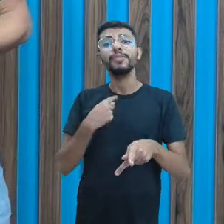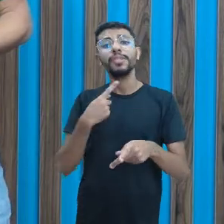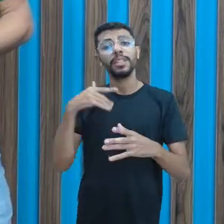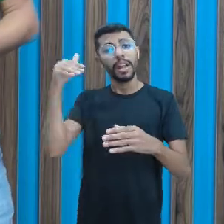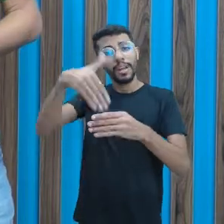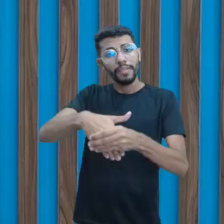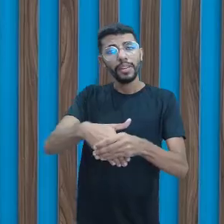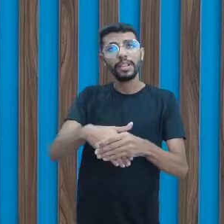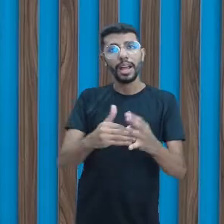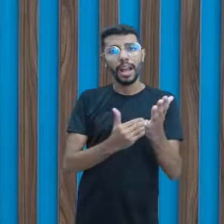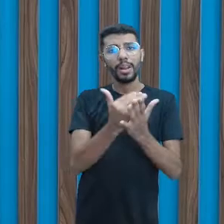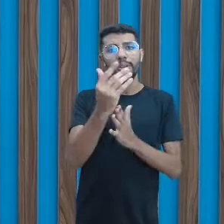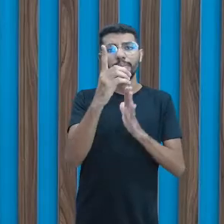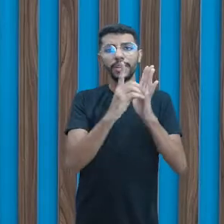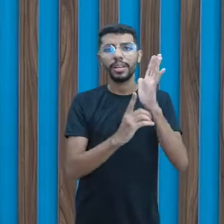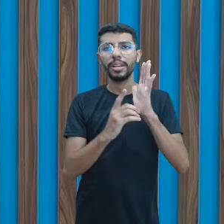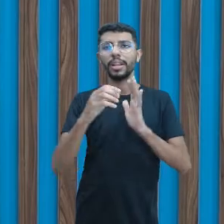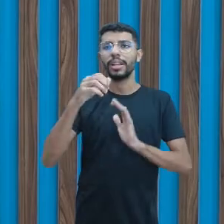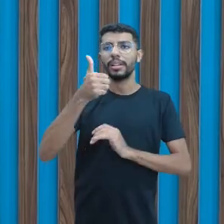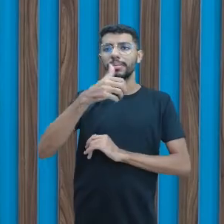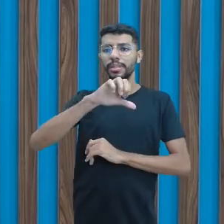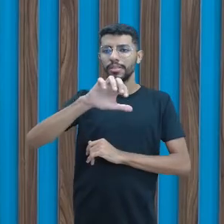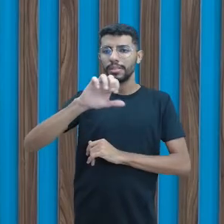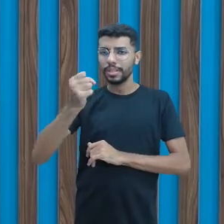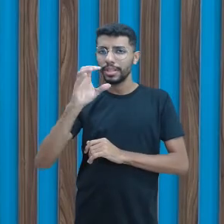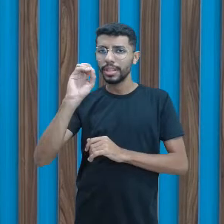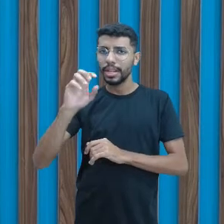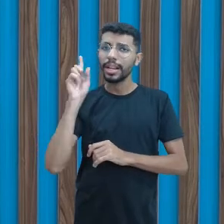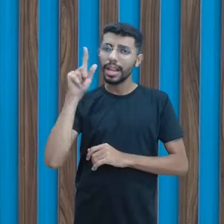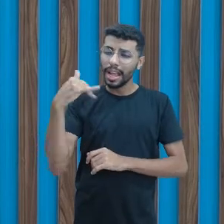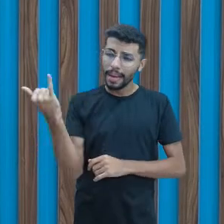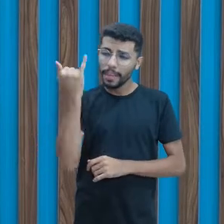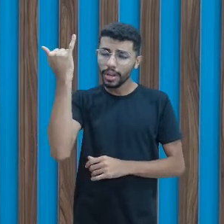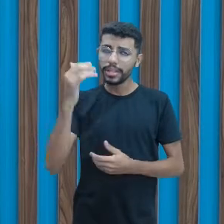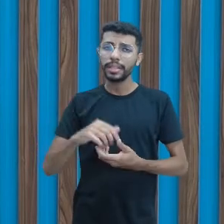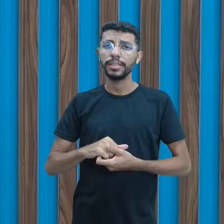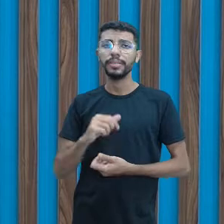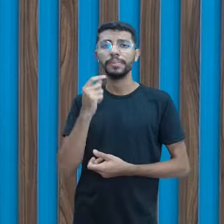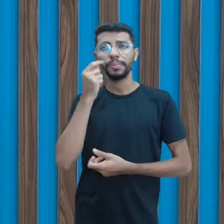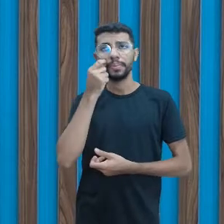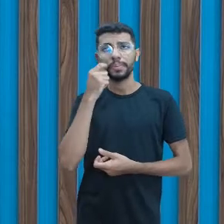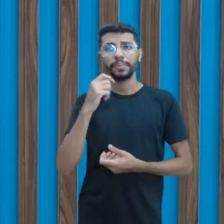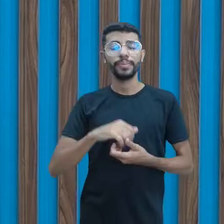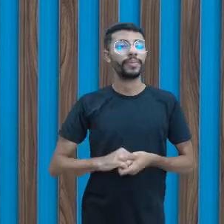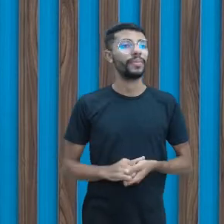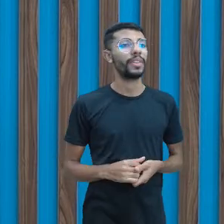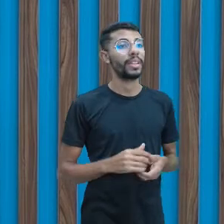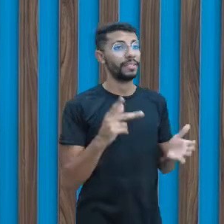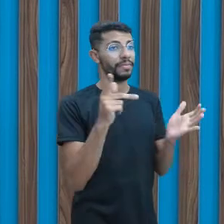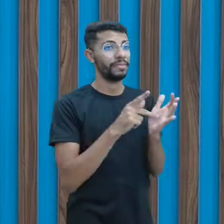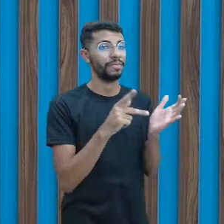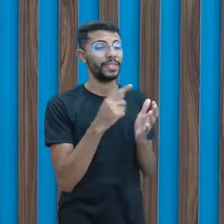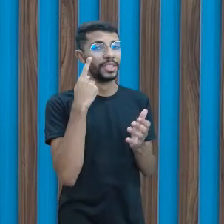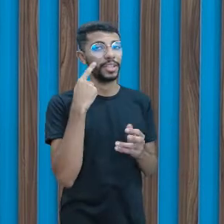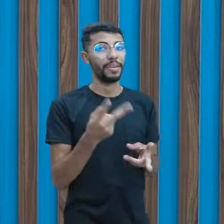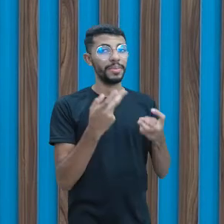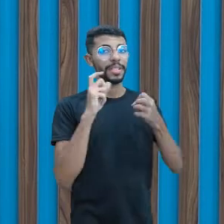80, né? Isso era muito importante. Vejam, a gente vive em um país, né? Um